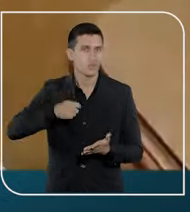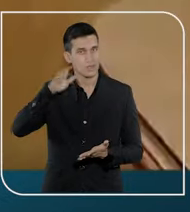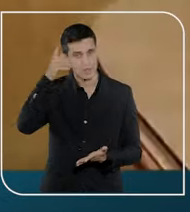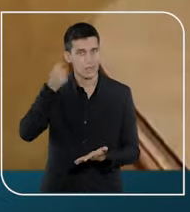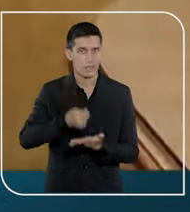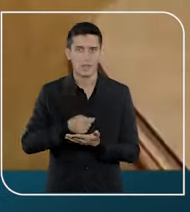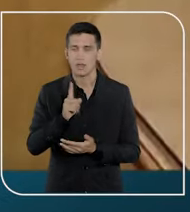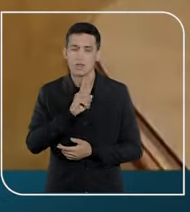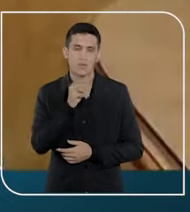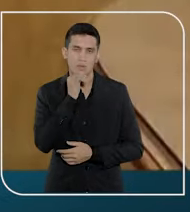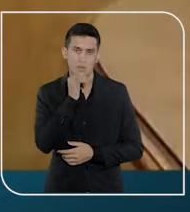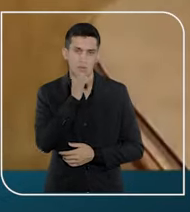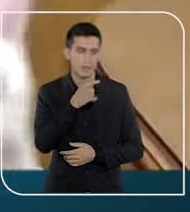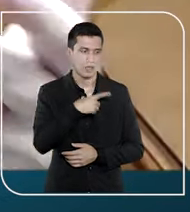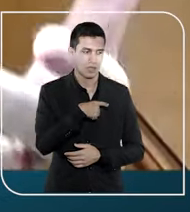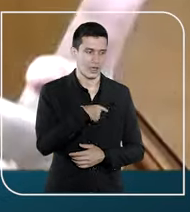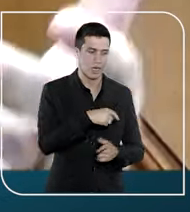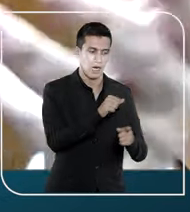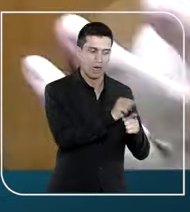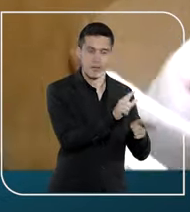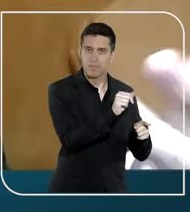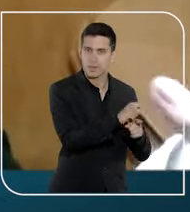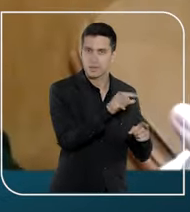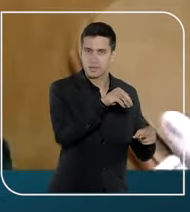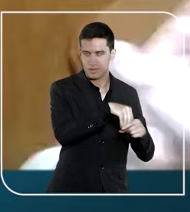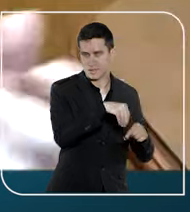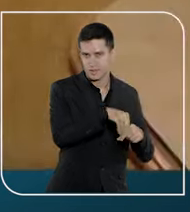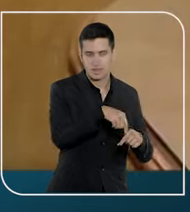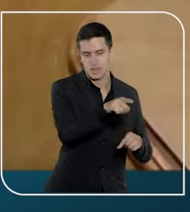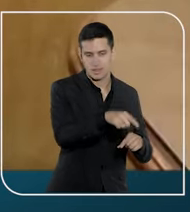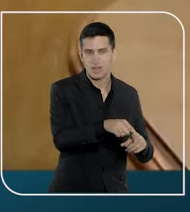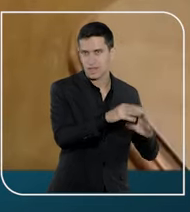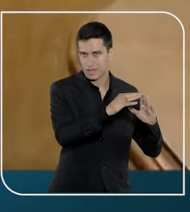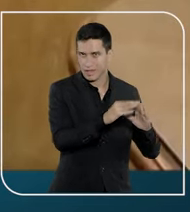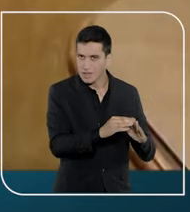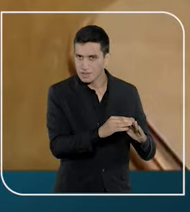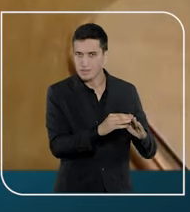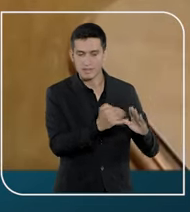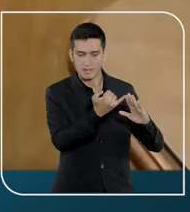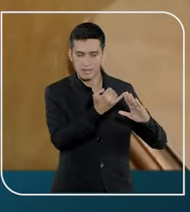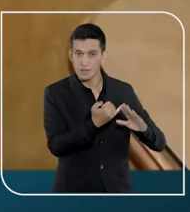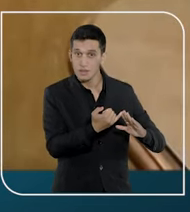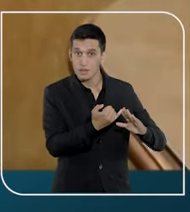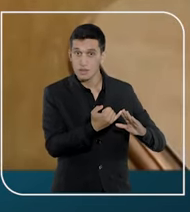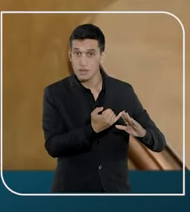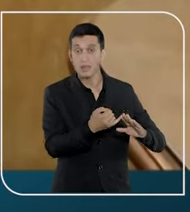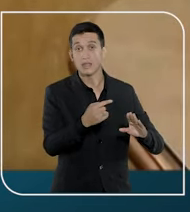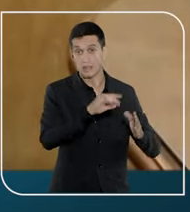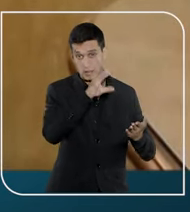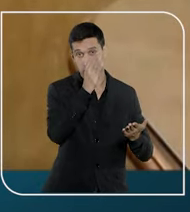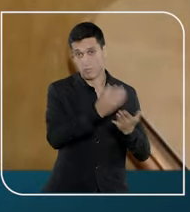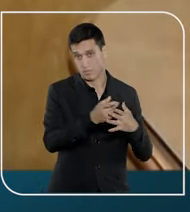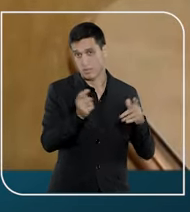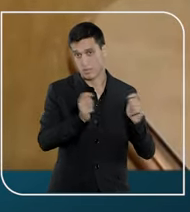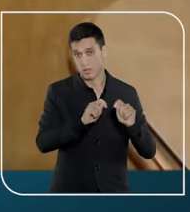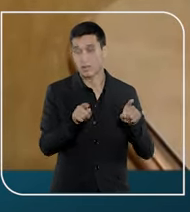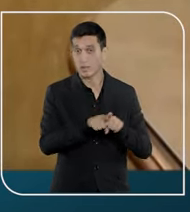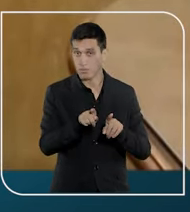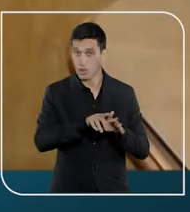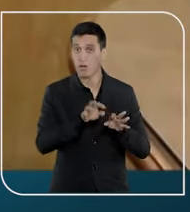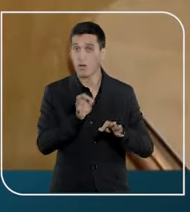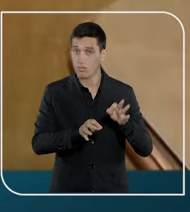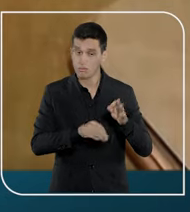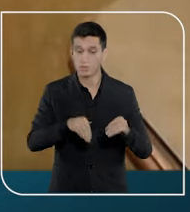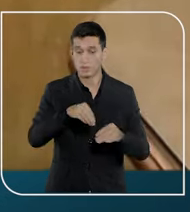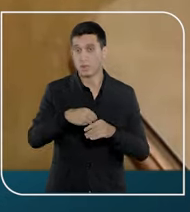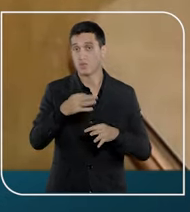sobre o imóvel. O credor hipotecário tem o direito de adjudicar também, tá? E aí a gente vai